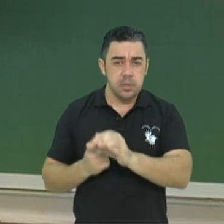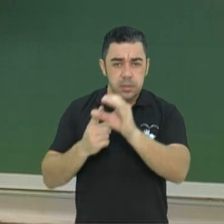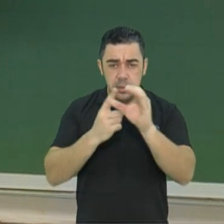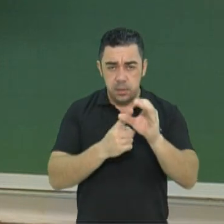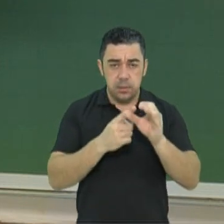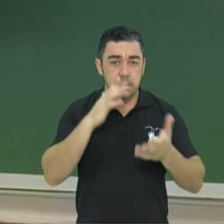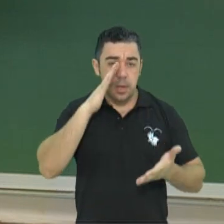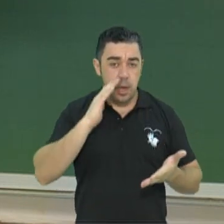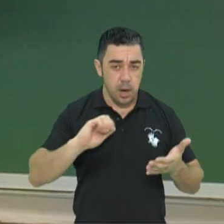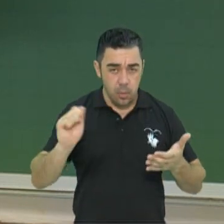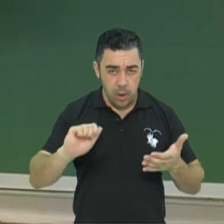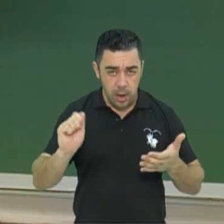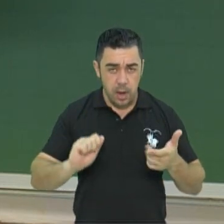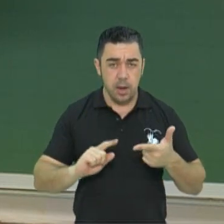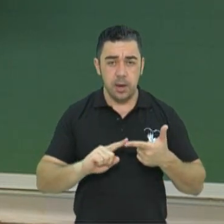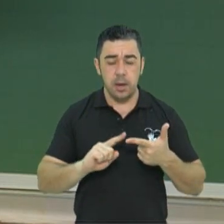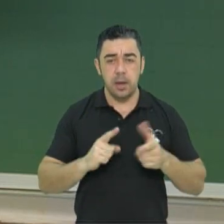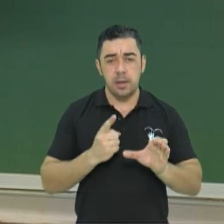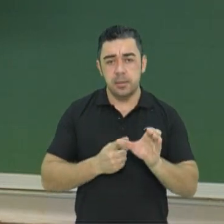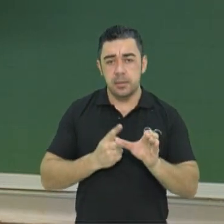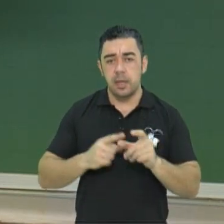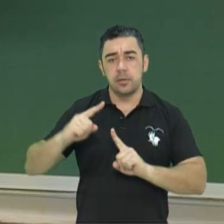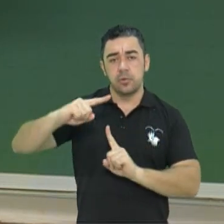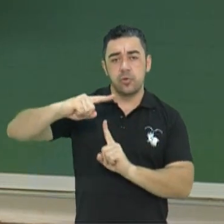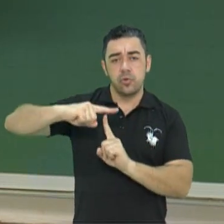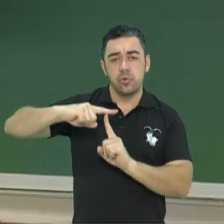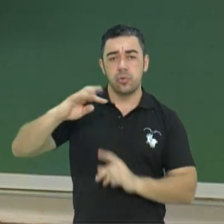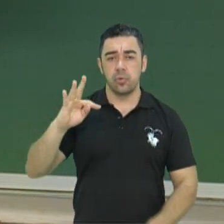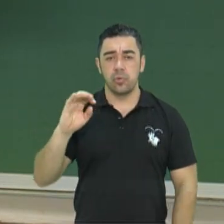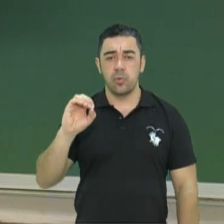de Araucária e do município de Toledo,